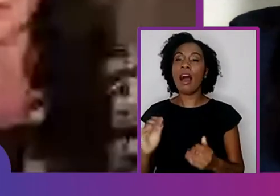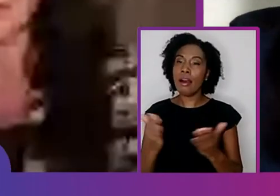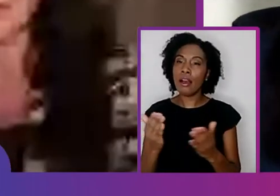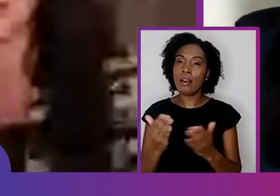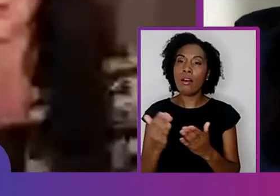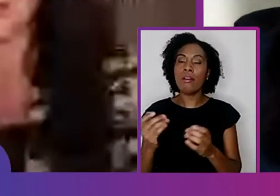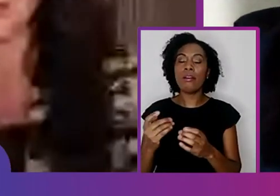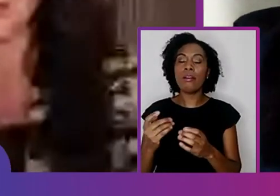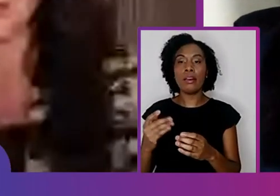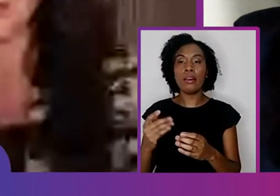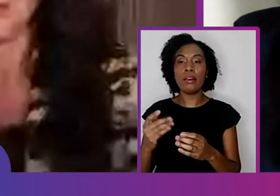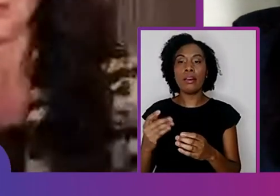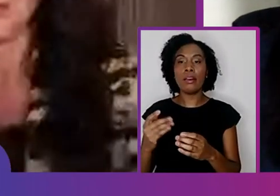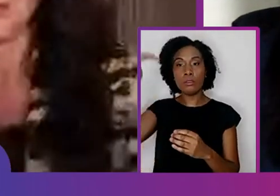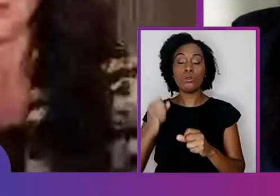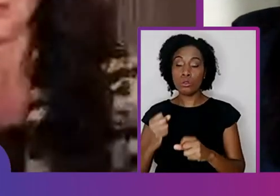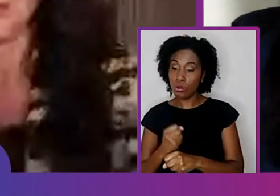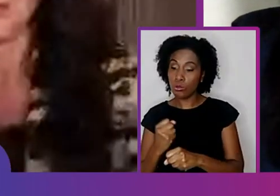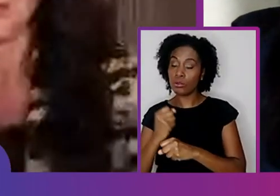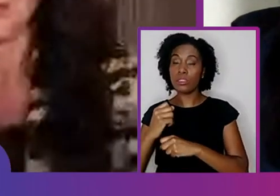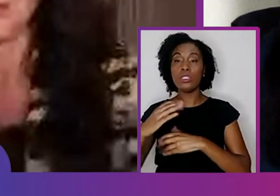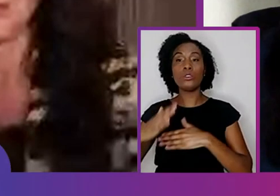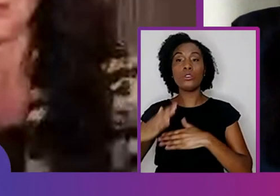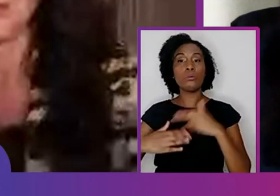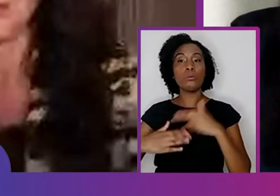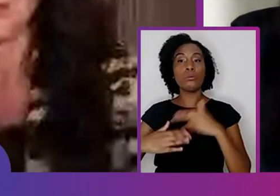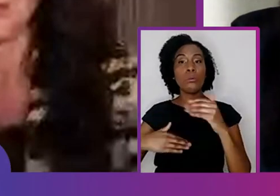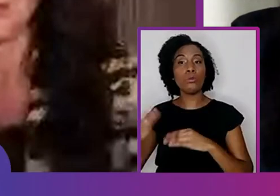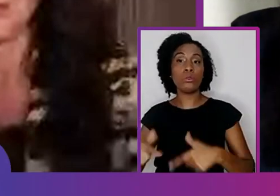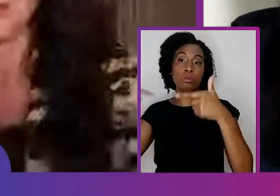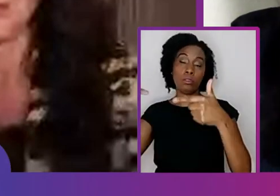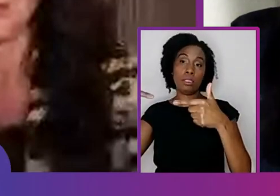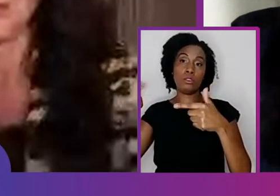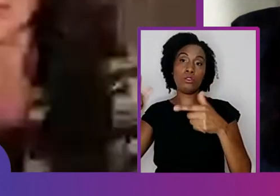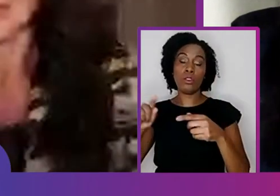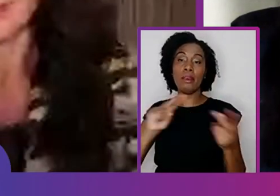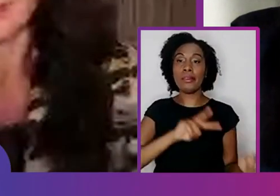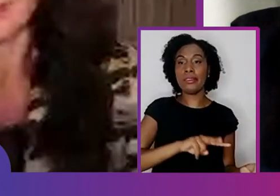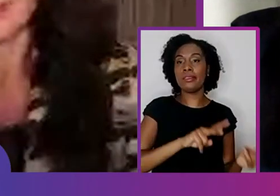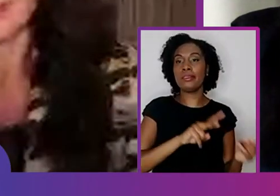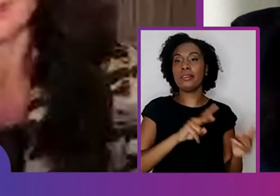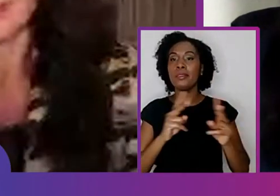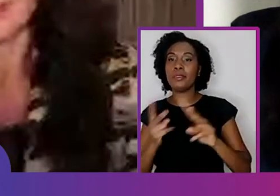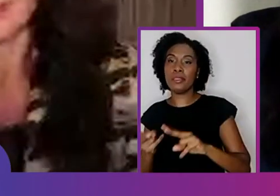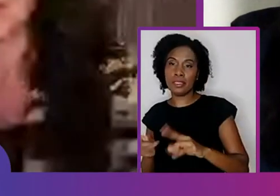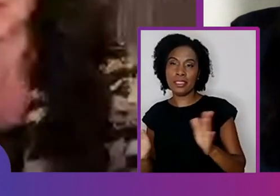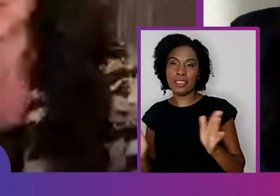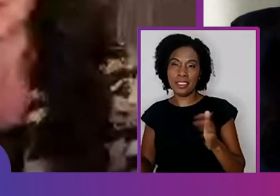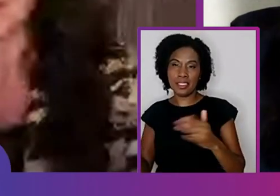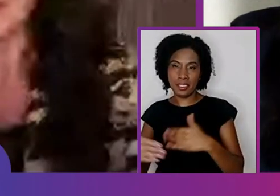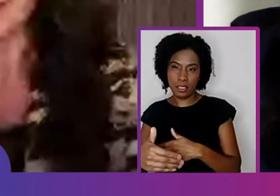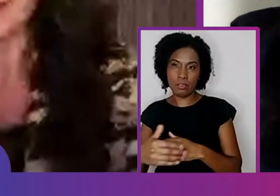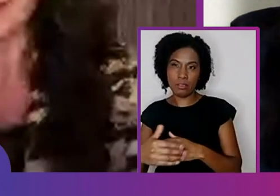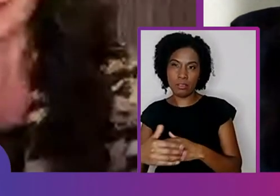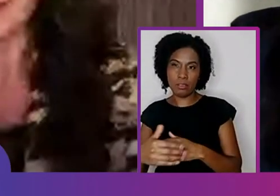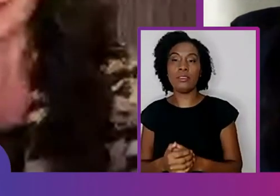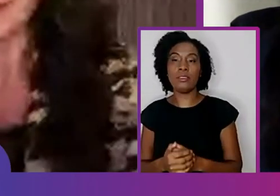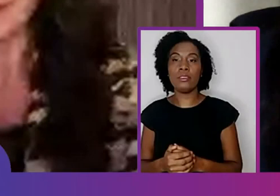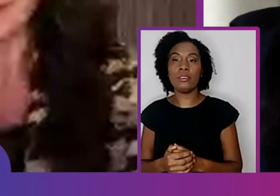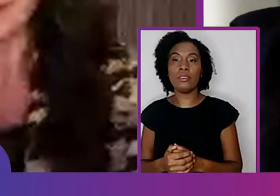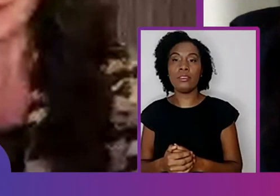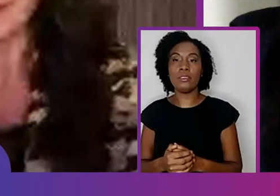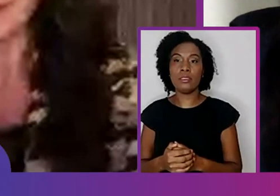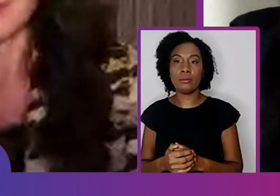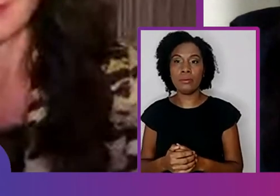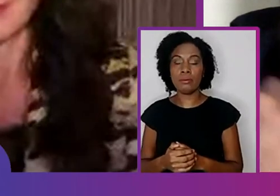Esse é o momento que a gente está vivendo nessa transição do home office. Então, o que eu costumo dizer para os gestores? Exijam menos, porque